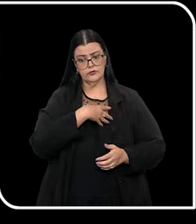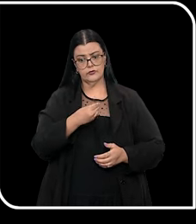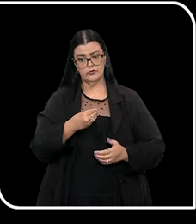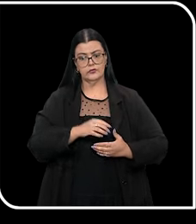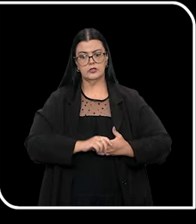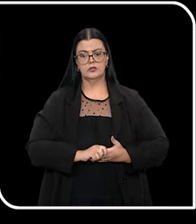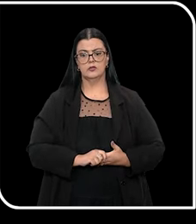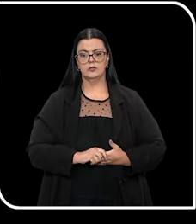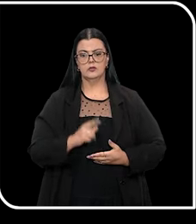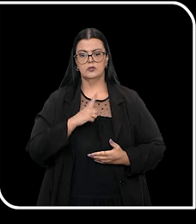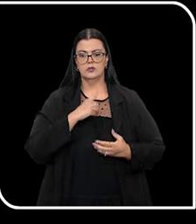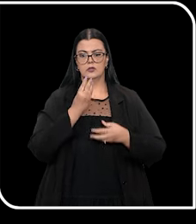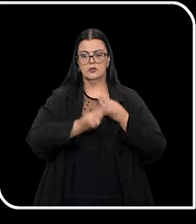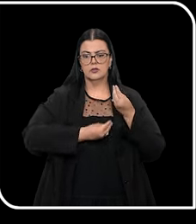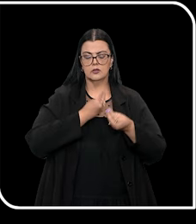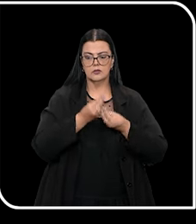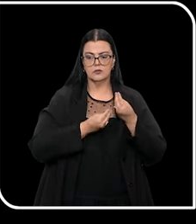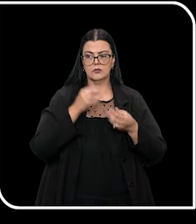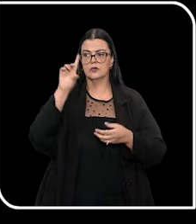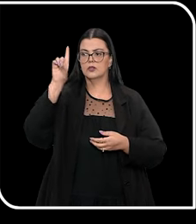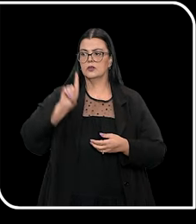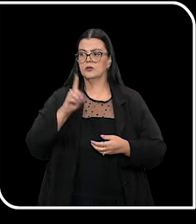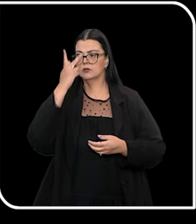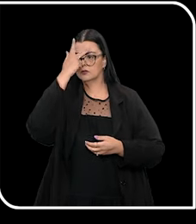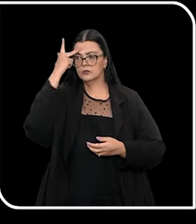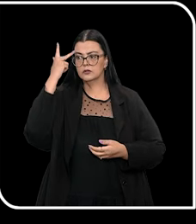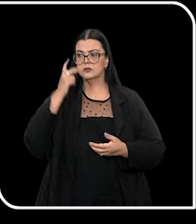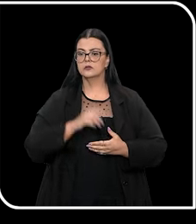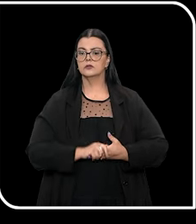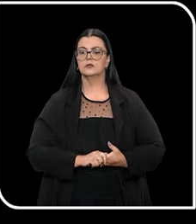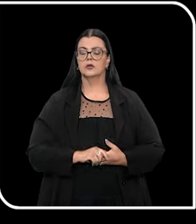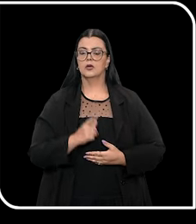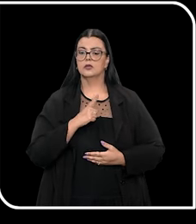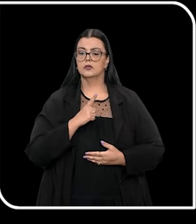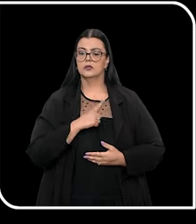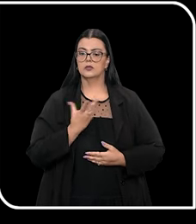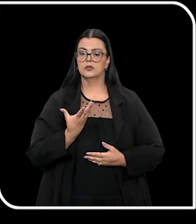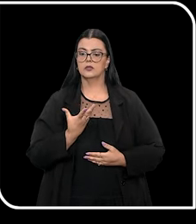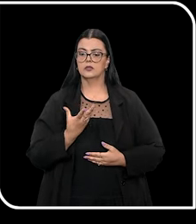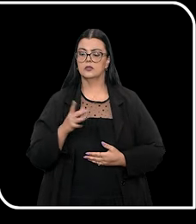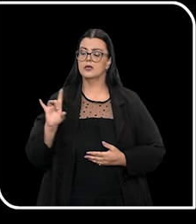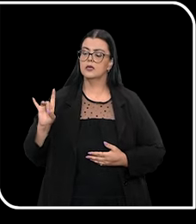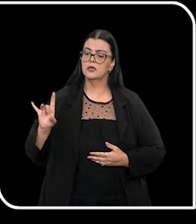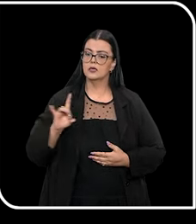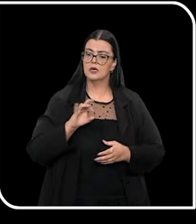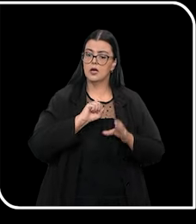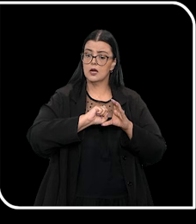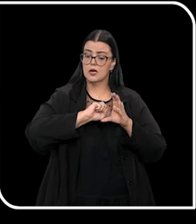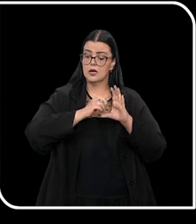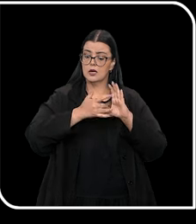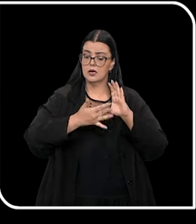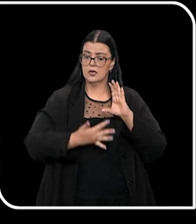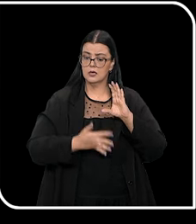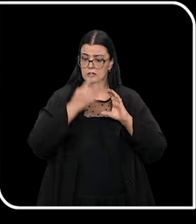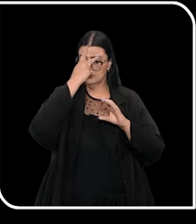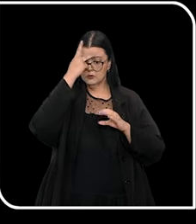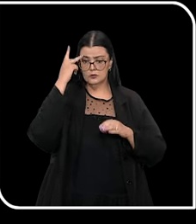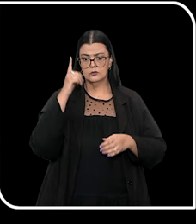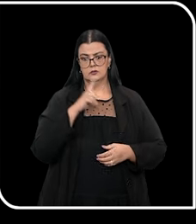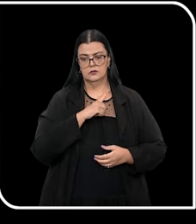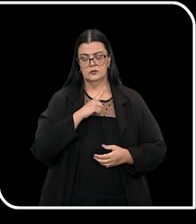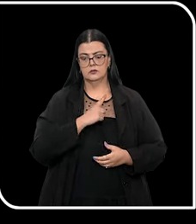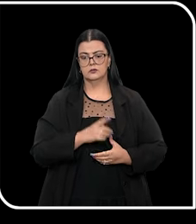do que a deficiência que ele tem a deficiência de uma pessoa ela é uma das características que aquela